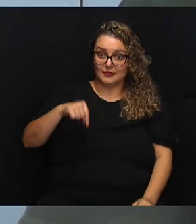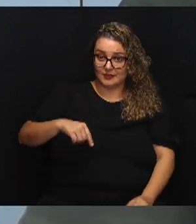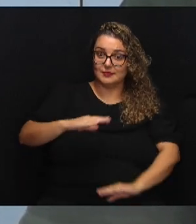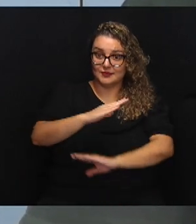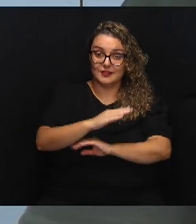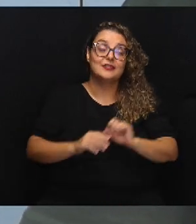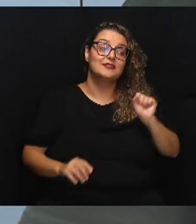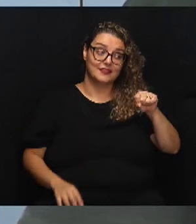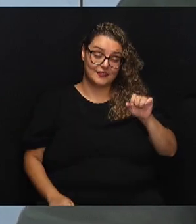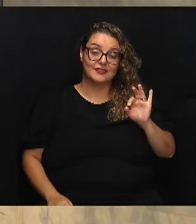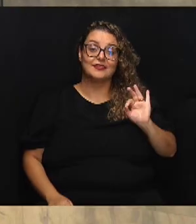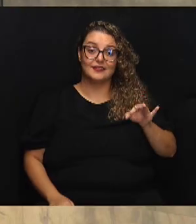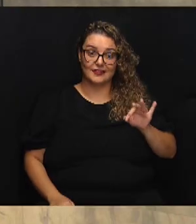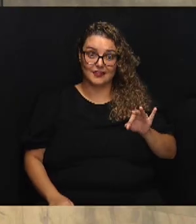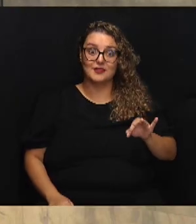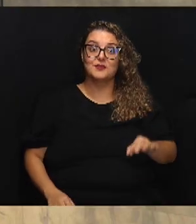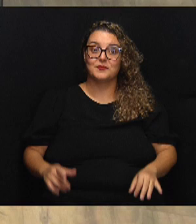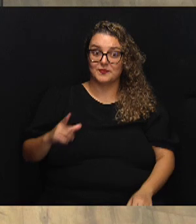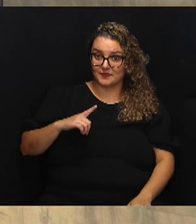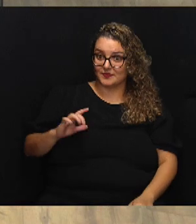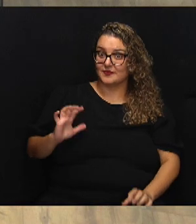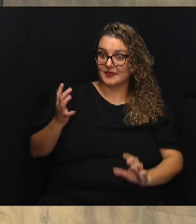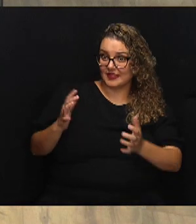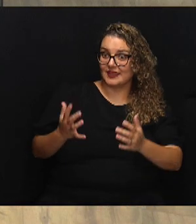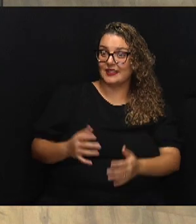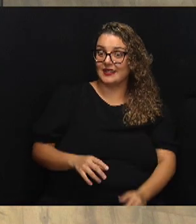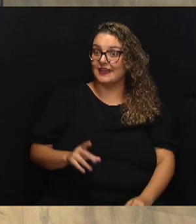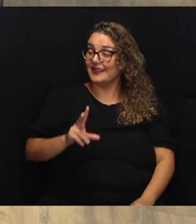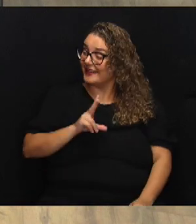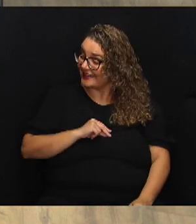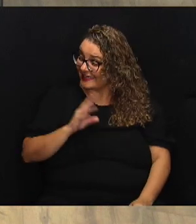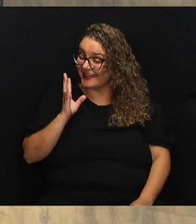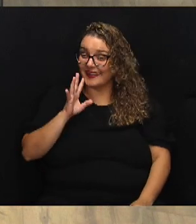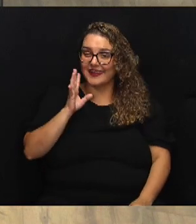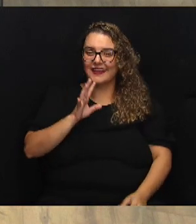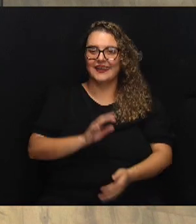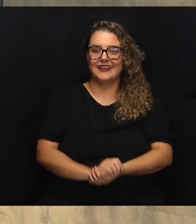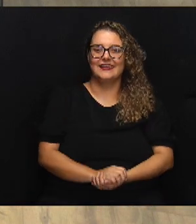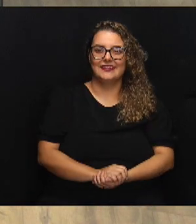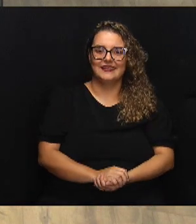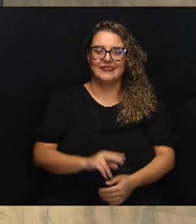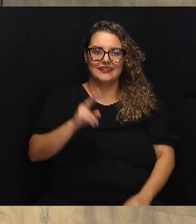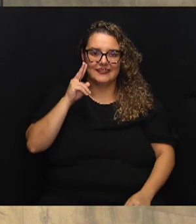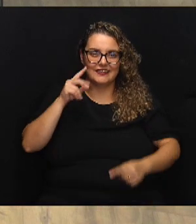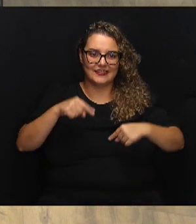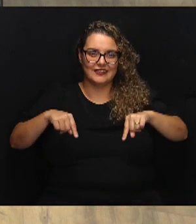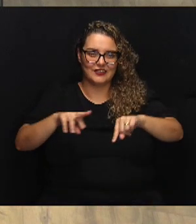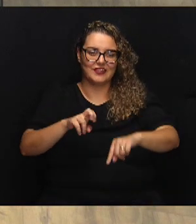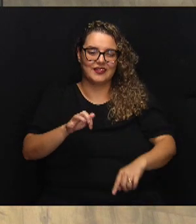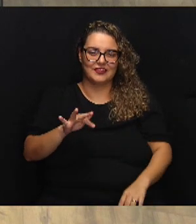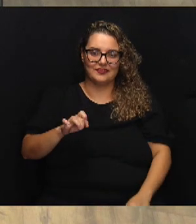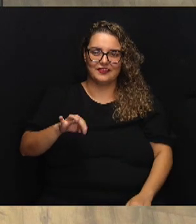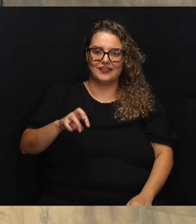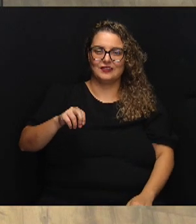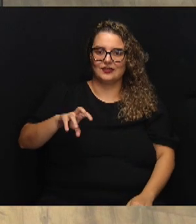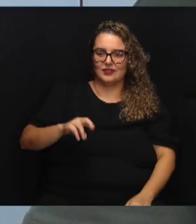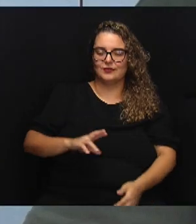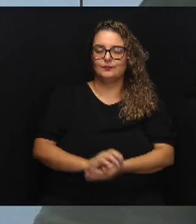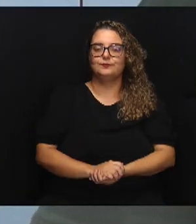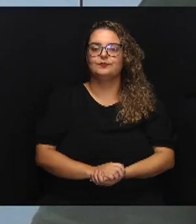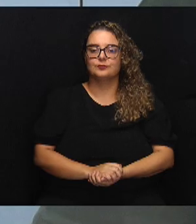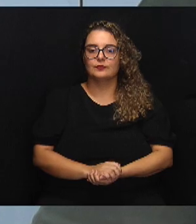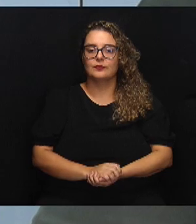sabe. Verdade, eles aparecem. Saruê, que a gente vê na hora do refeitório ali. Um outro também inusitado,